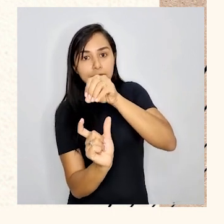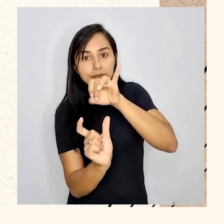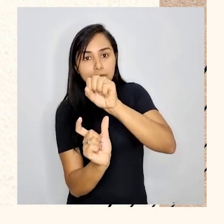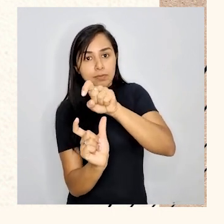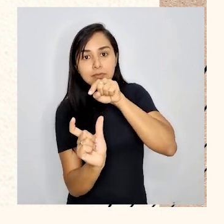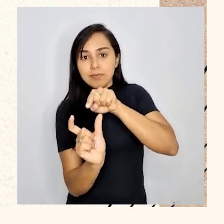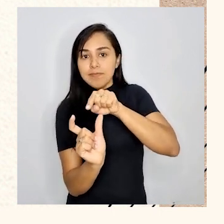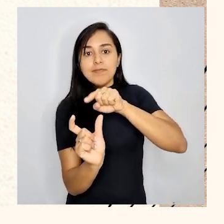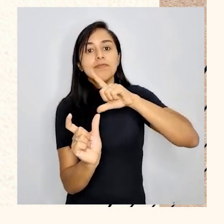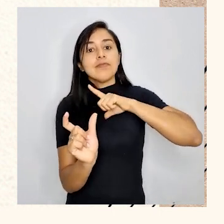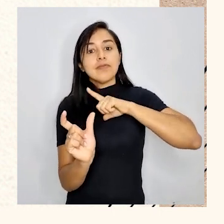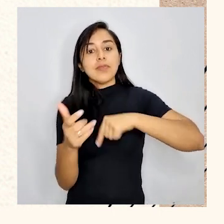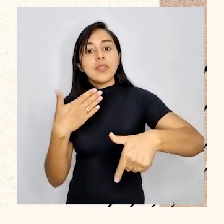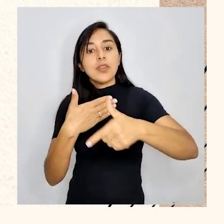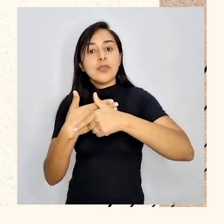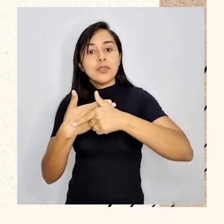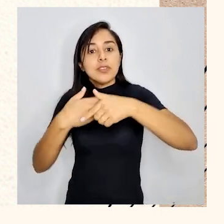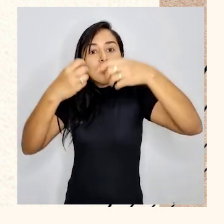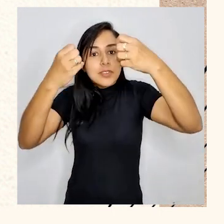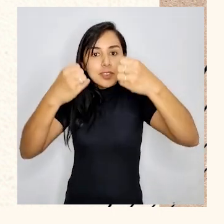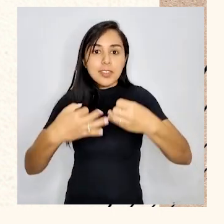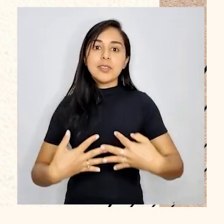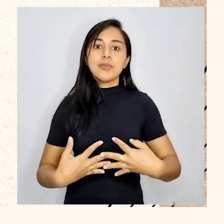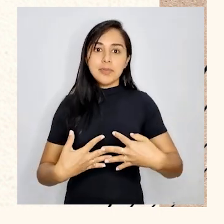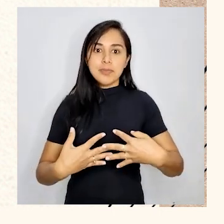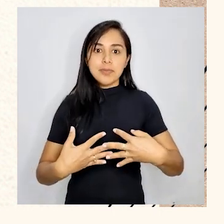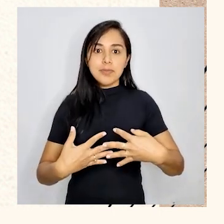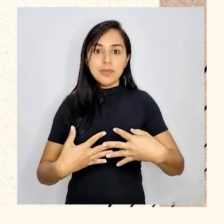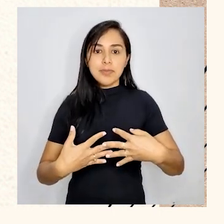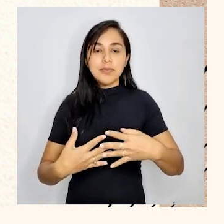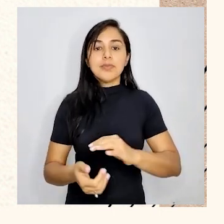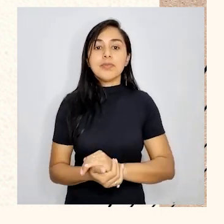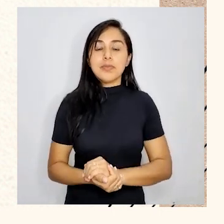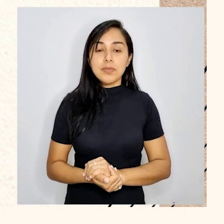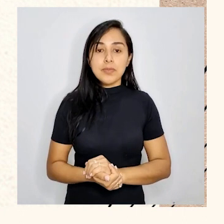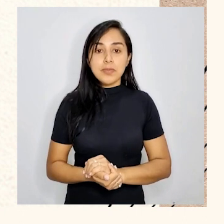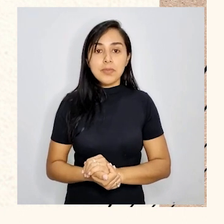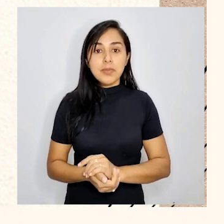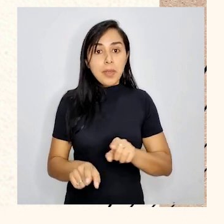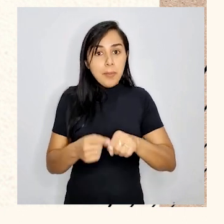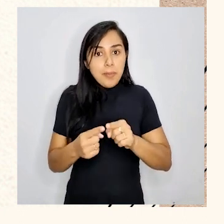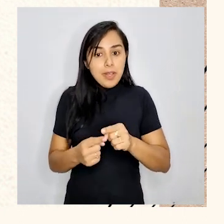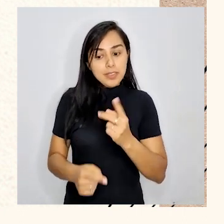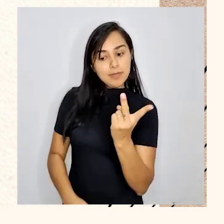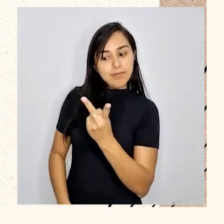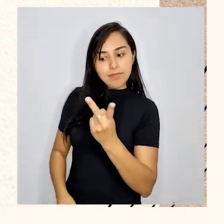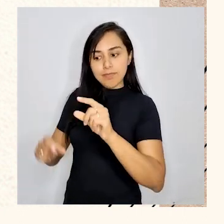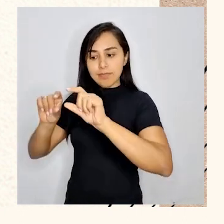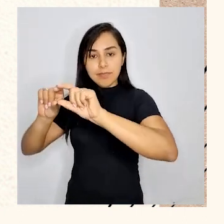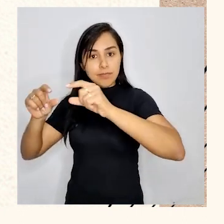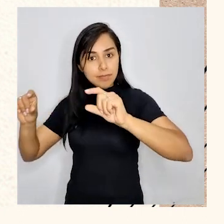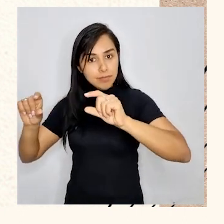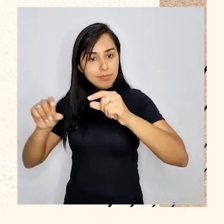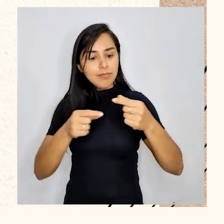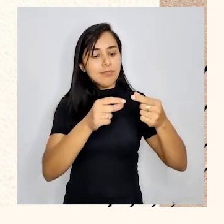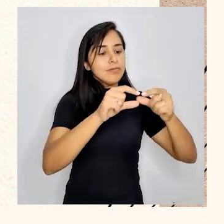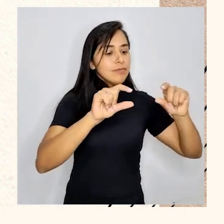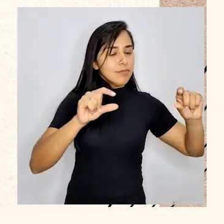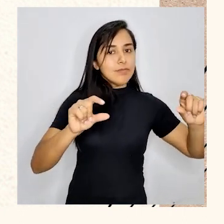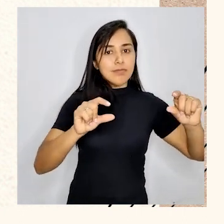No caso, em questão do exemplo, é um sentido de explicação. Por isso que essa conjunção, o pois,